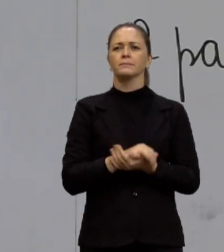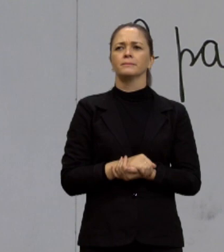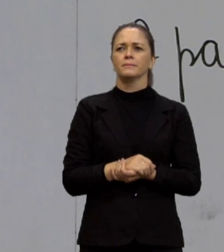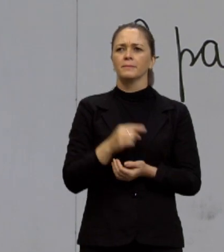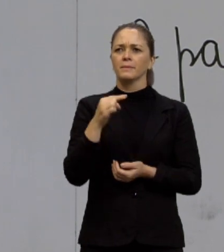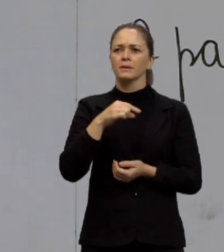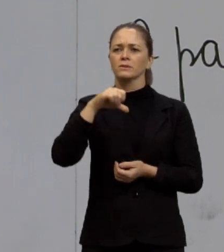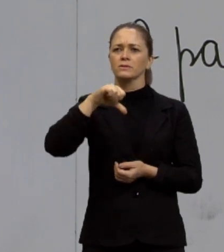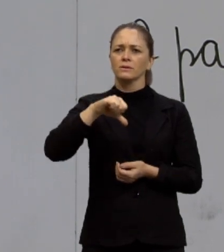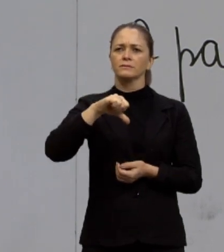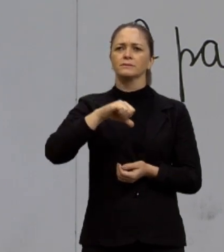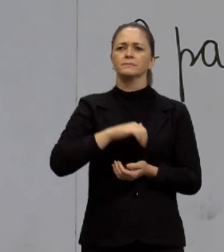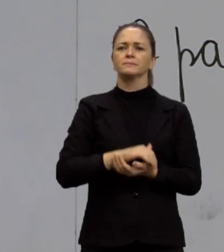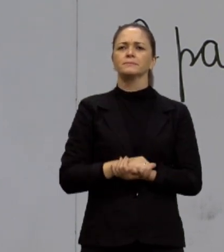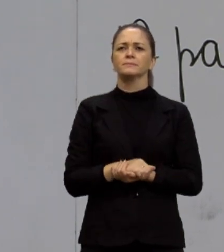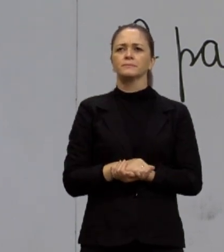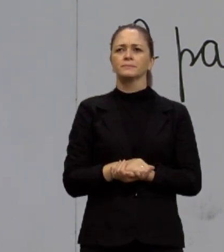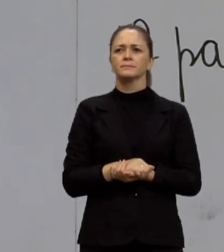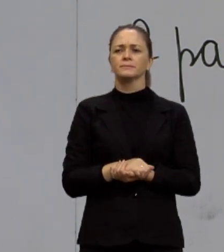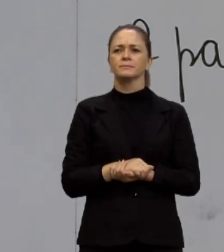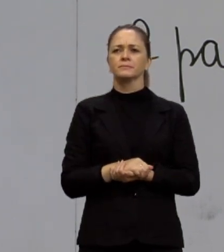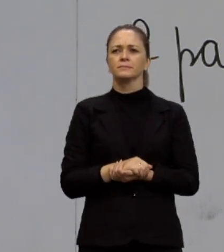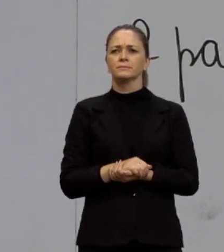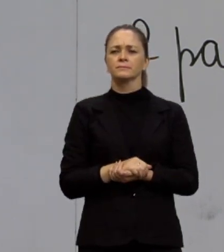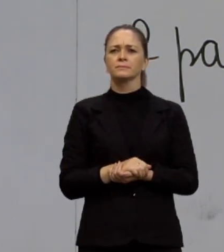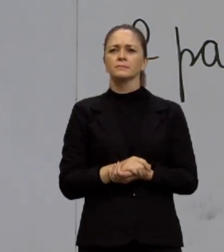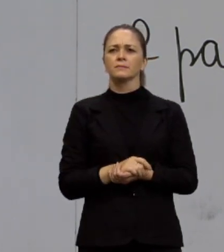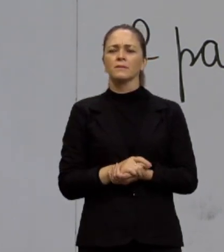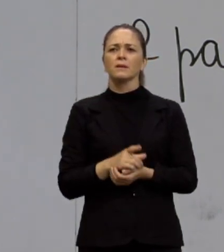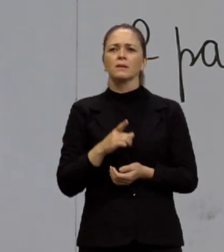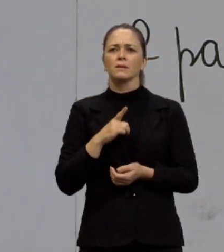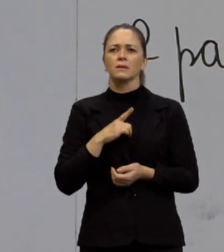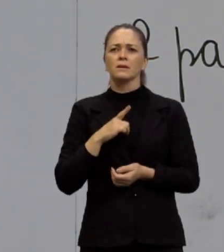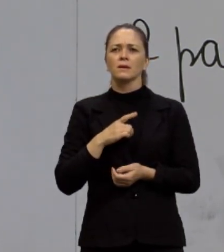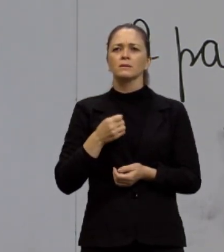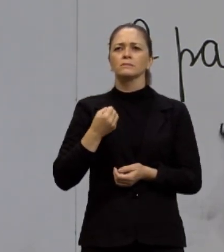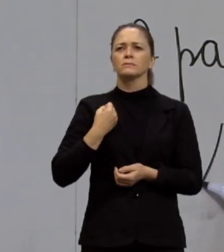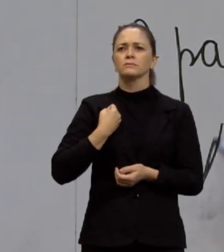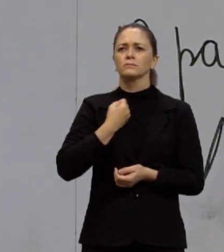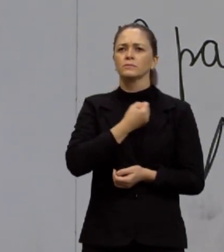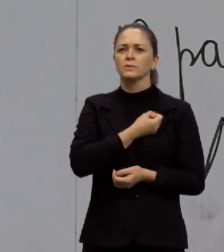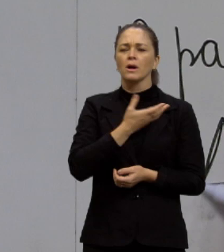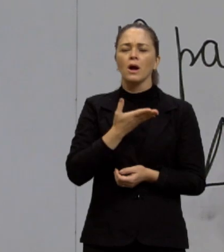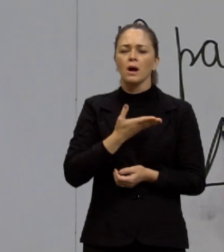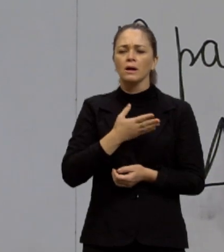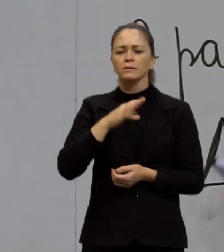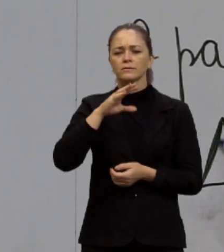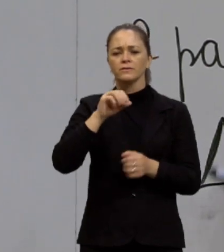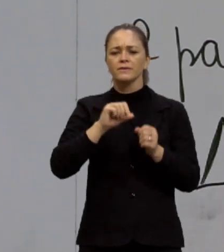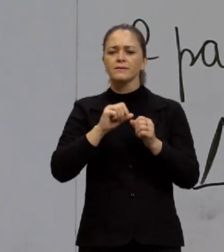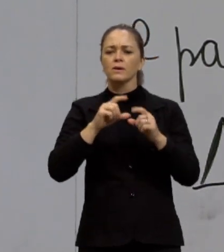9. Achei os coeficientes e resolvo quem? O delta.